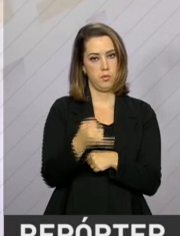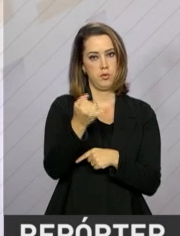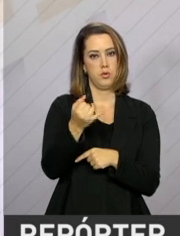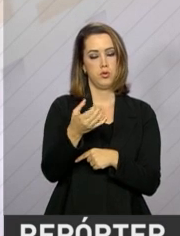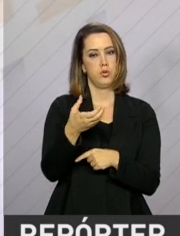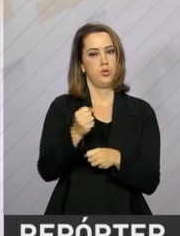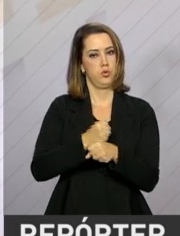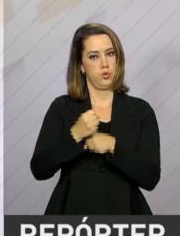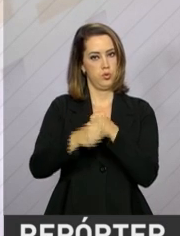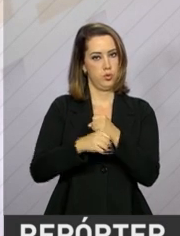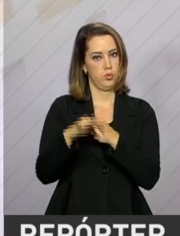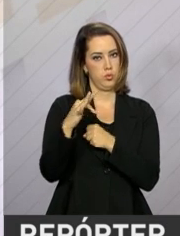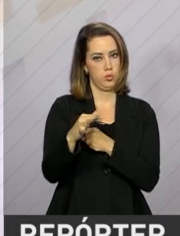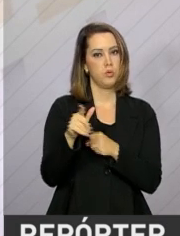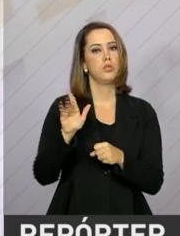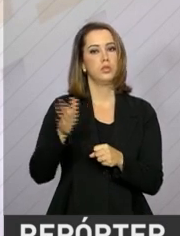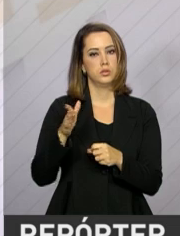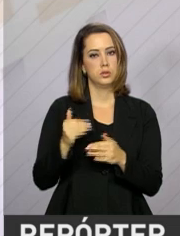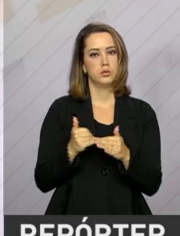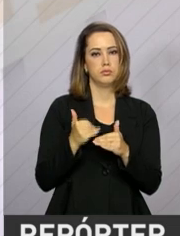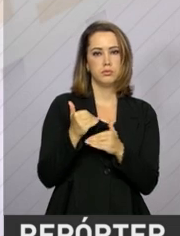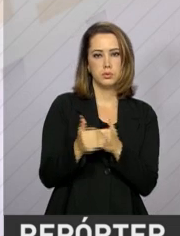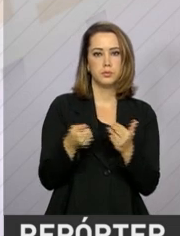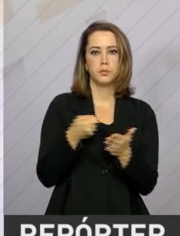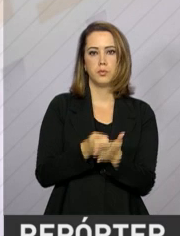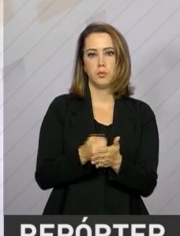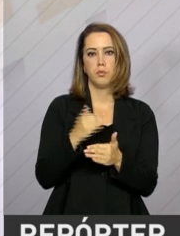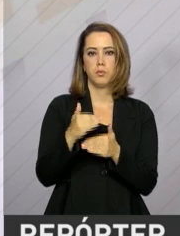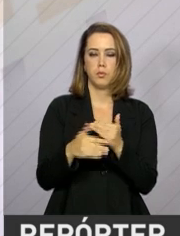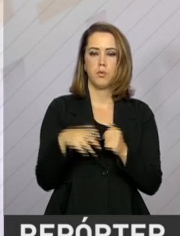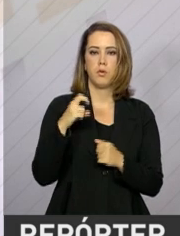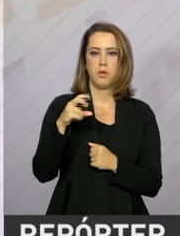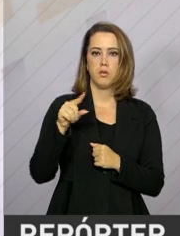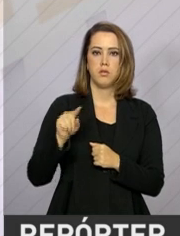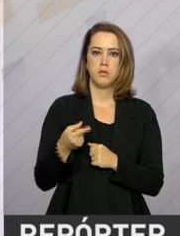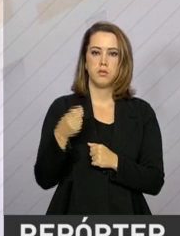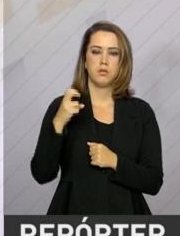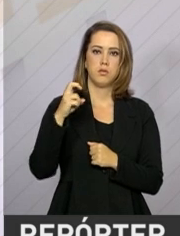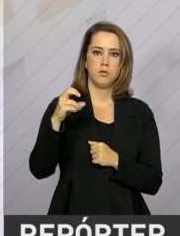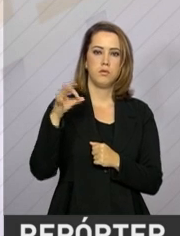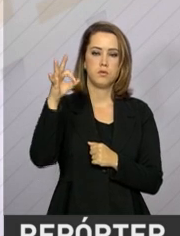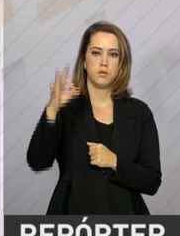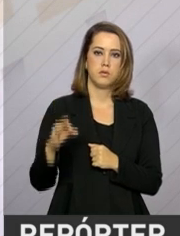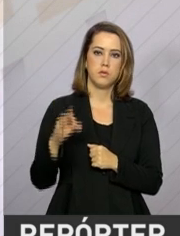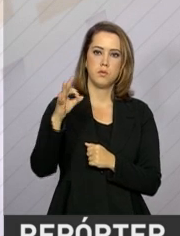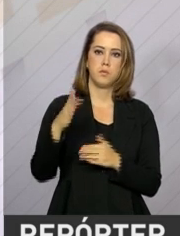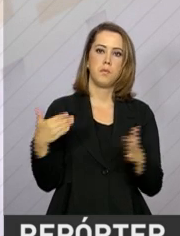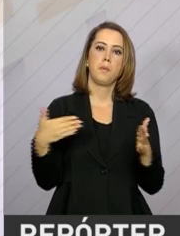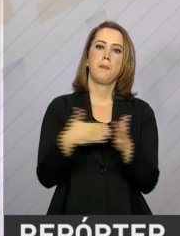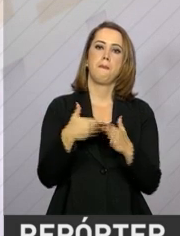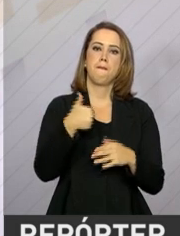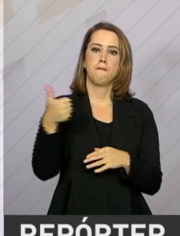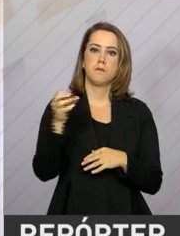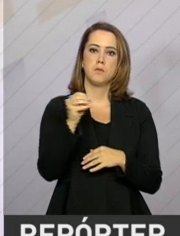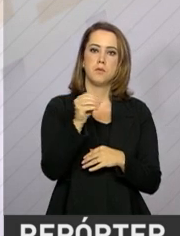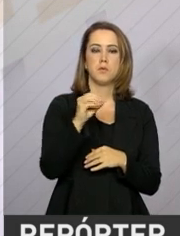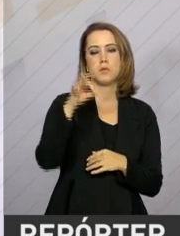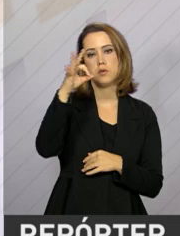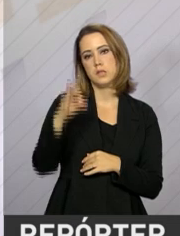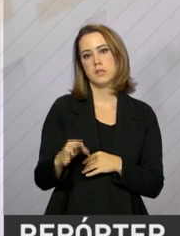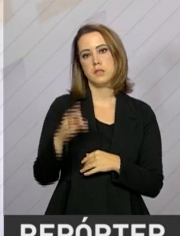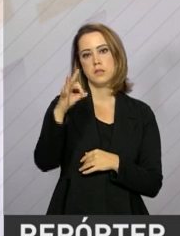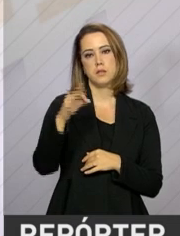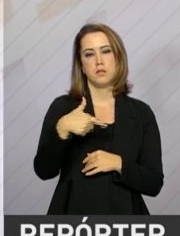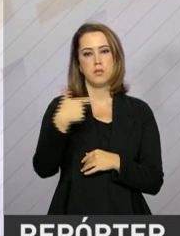que vem acontece um aumento gradativo da alíquota de 55% por mês até chegar a 100% em Julho